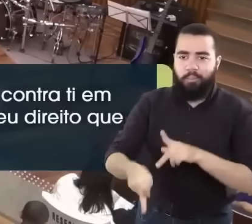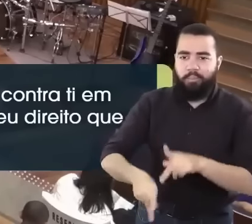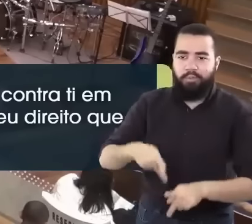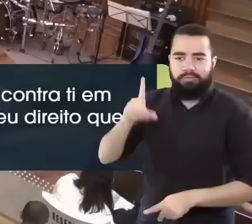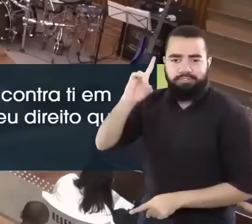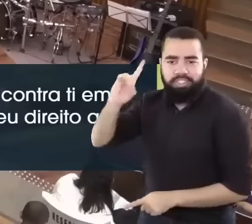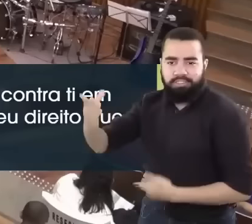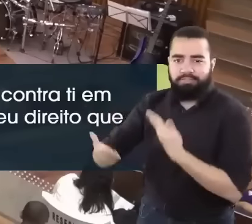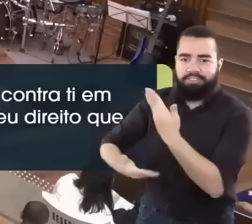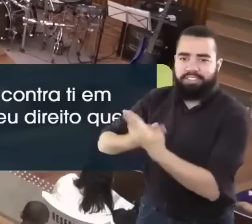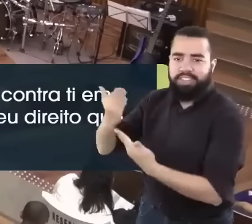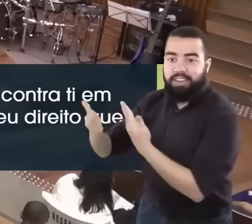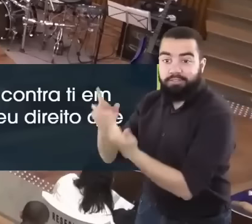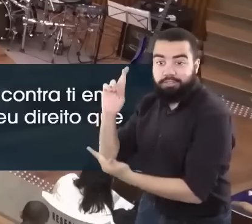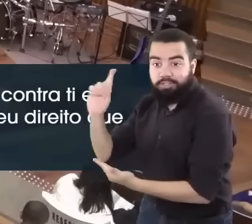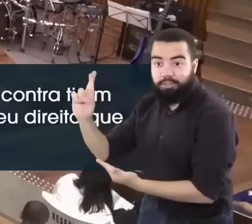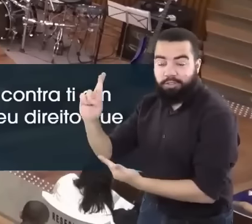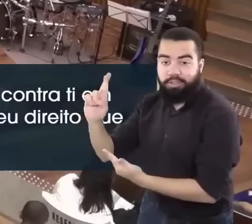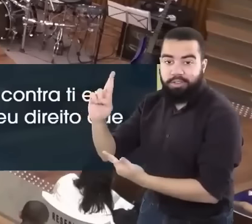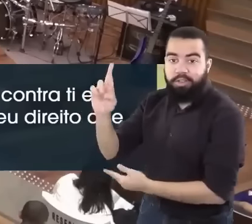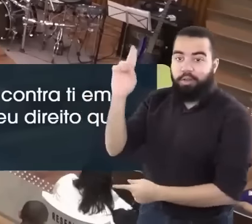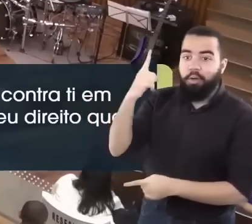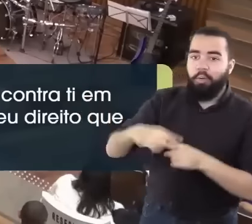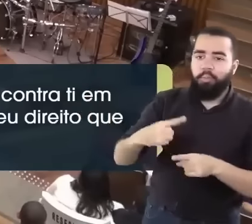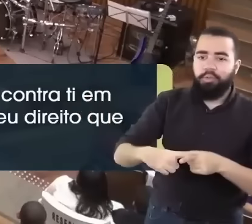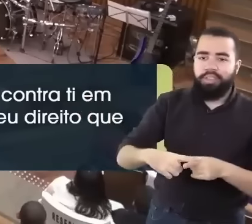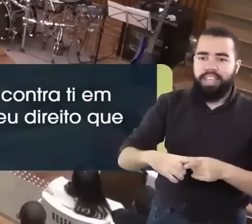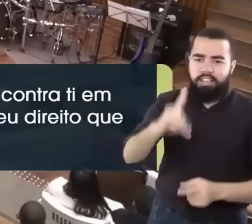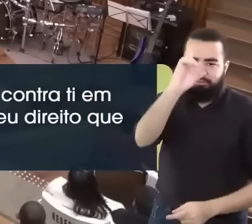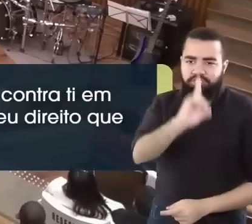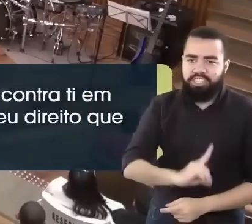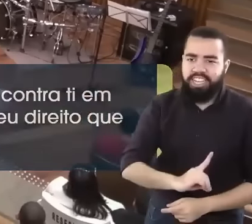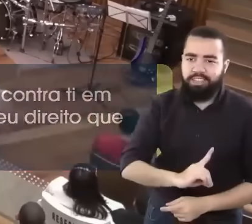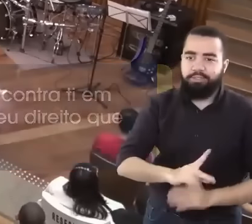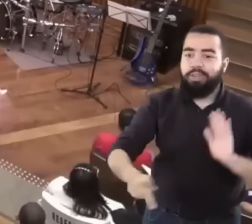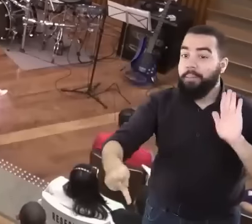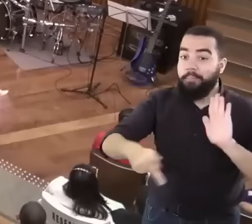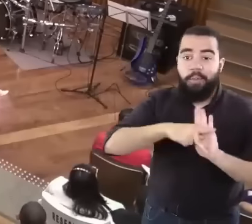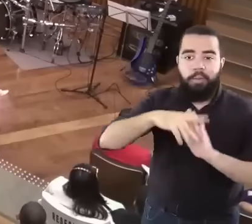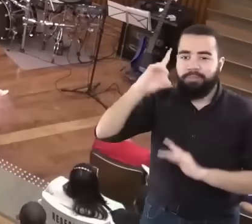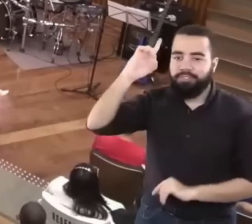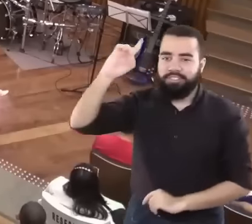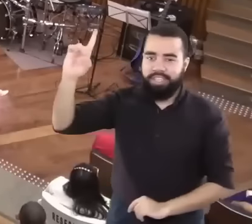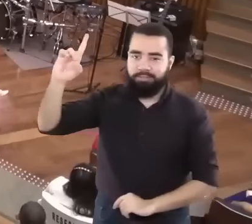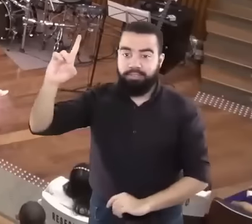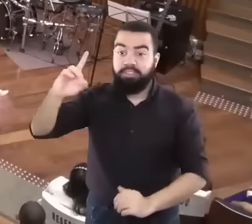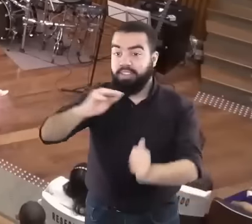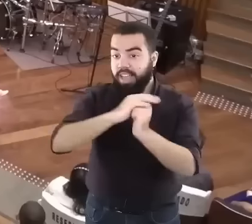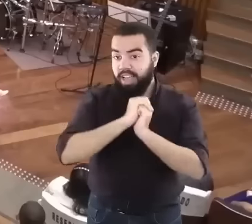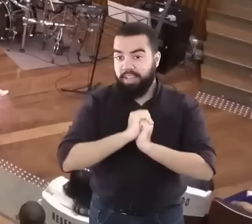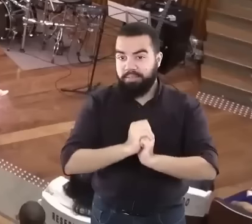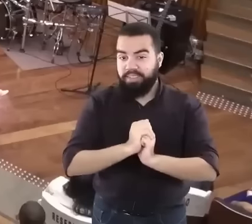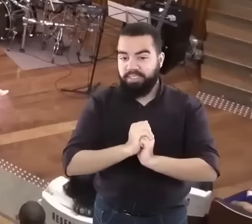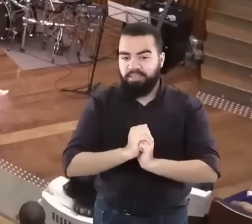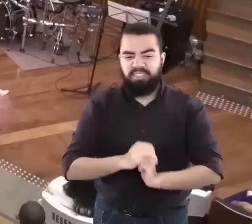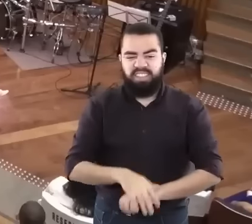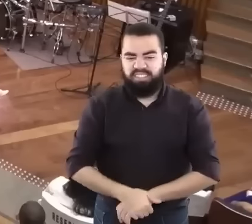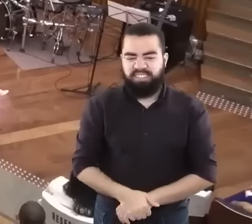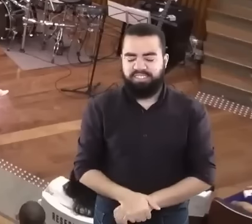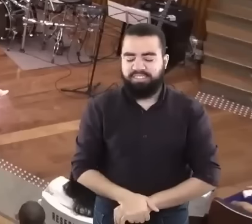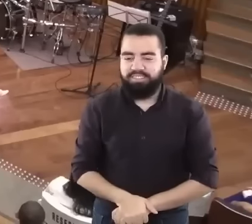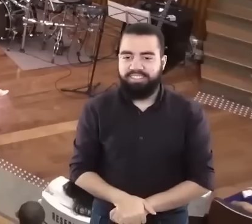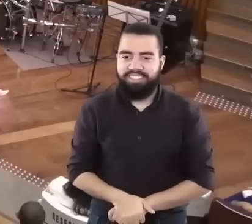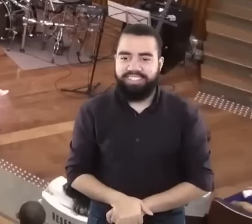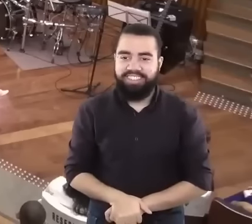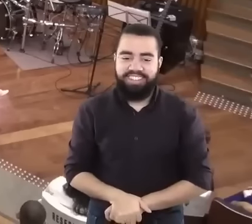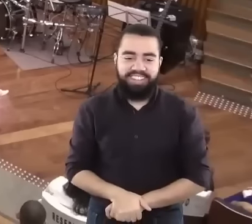direito que de mim procede diz o senhor amém Então Deus